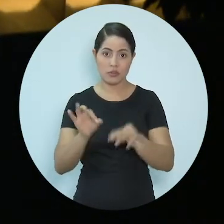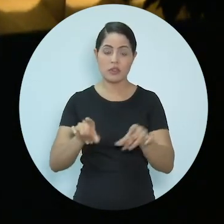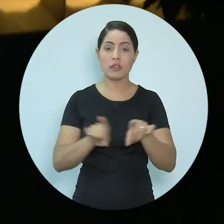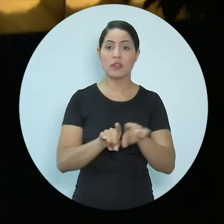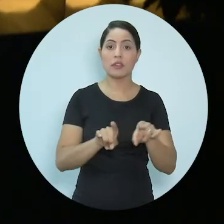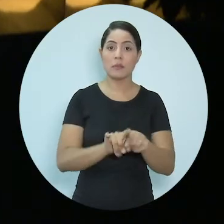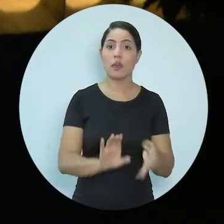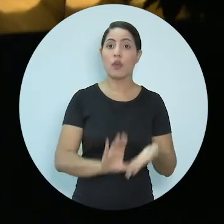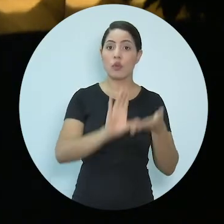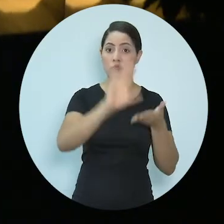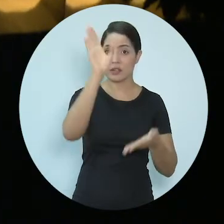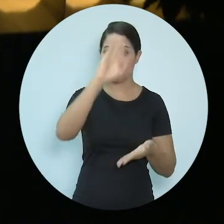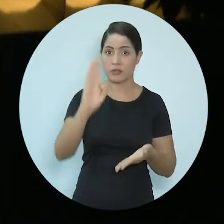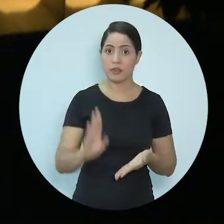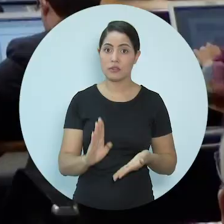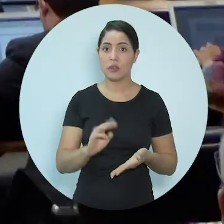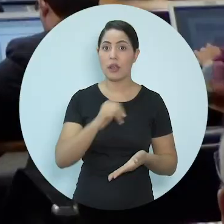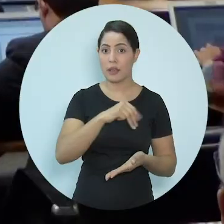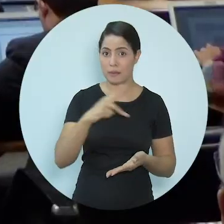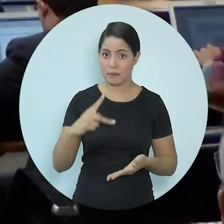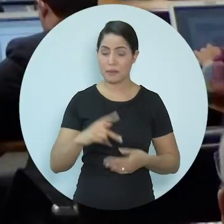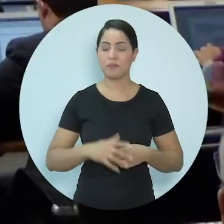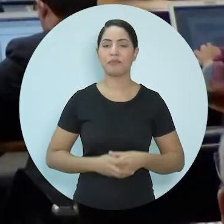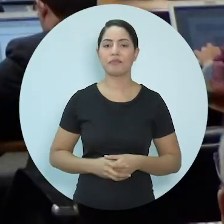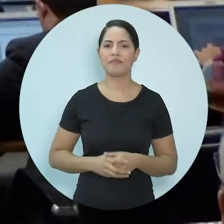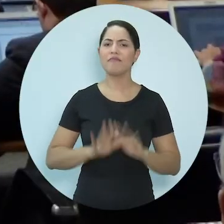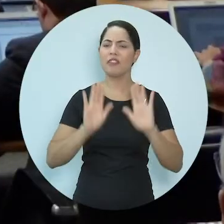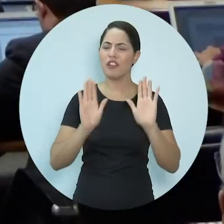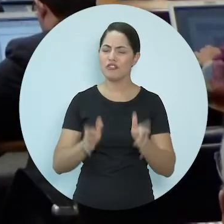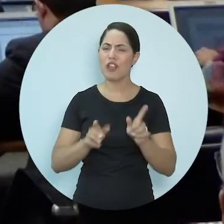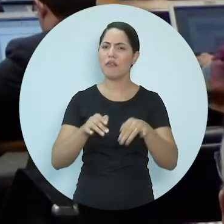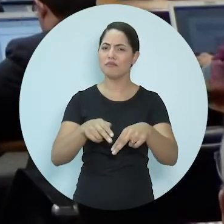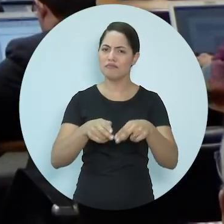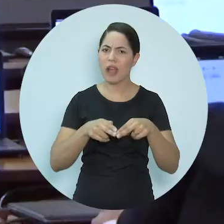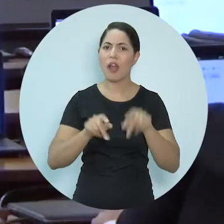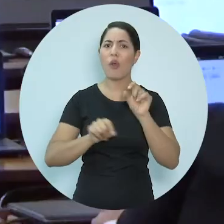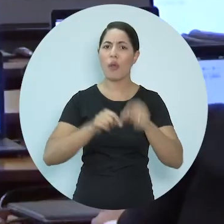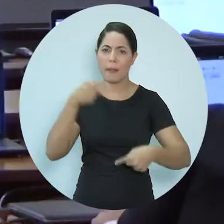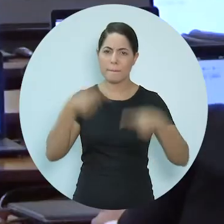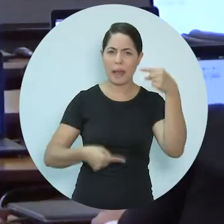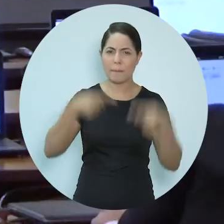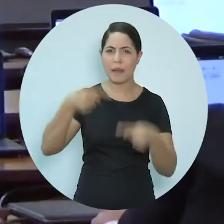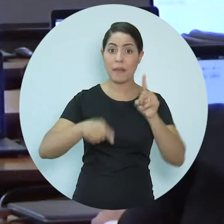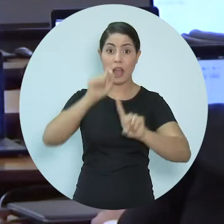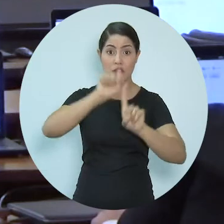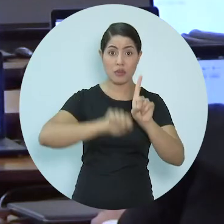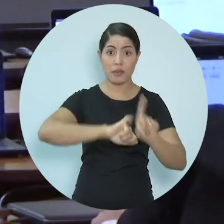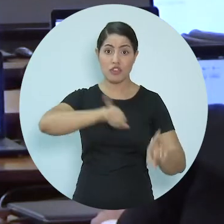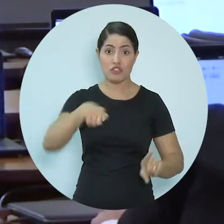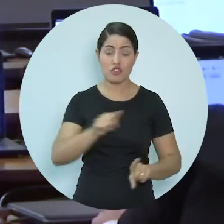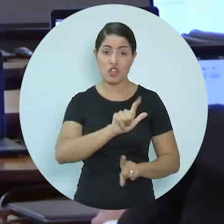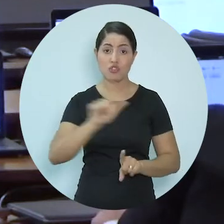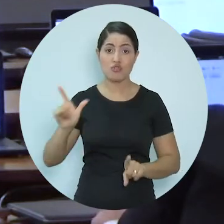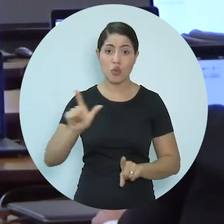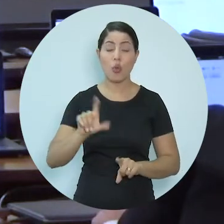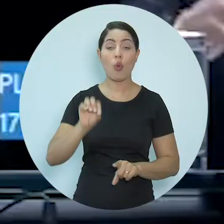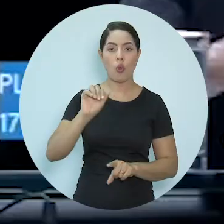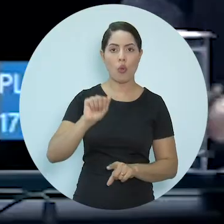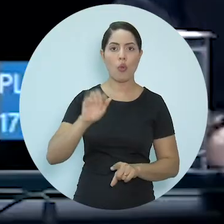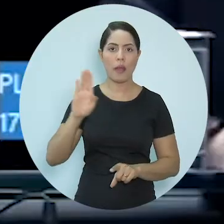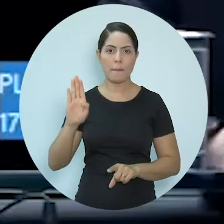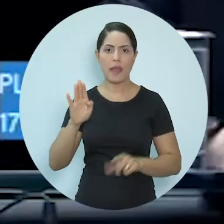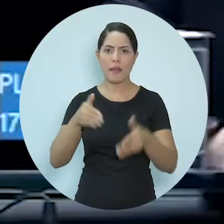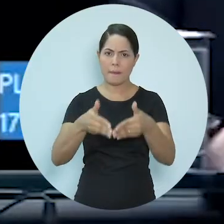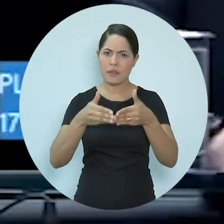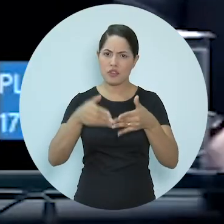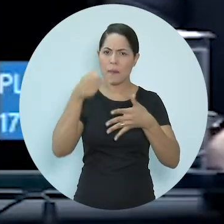Conselho Nacional do Ministério Público. Após serem sabatinados pela Comissão de Constituição, Justiça e Cidadania no mês de julho, os nomes